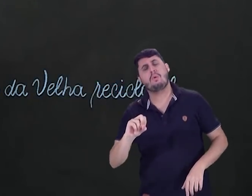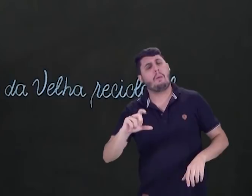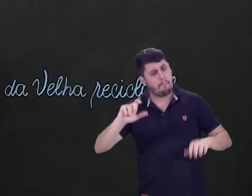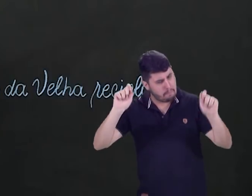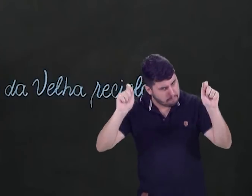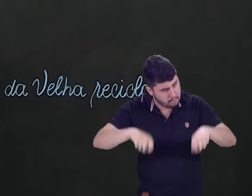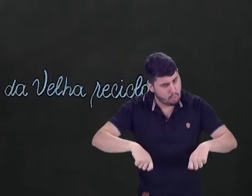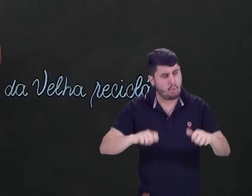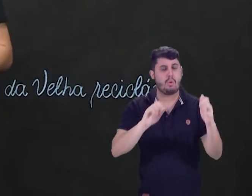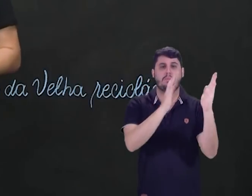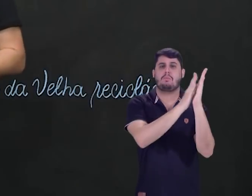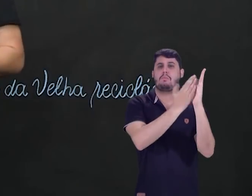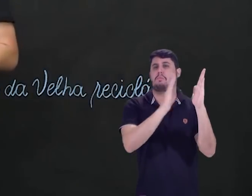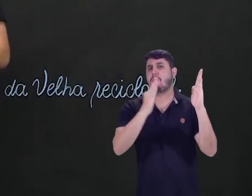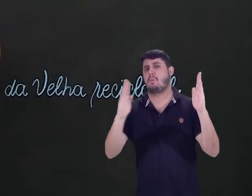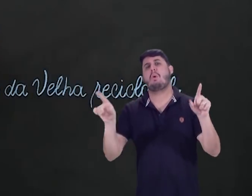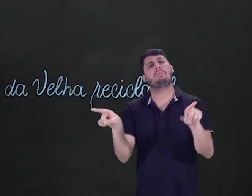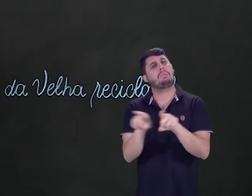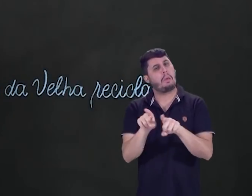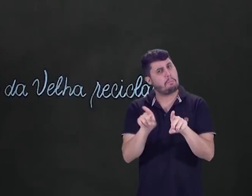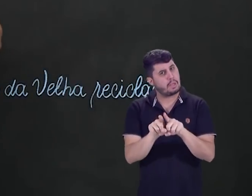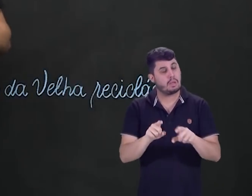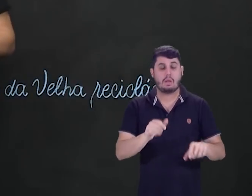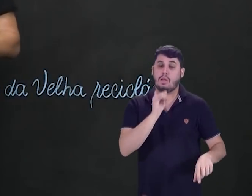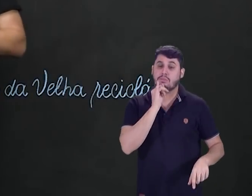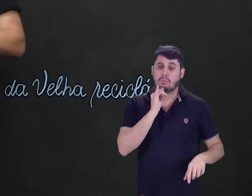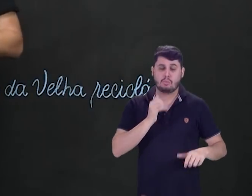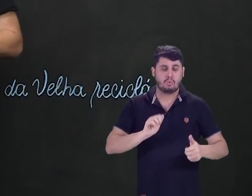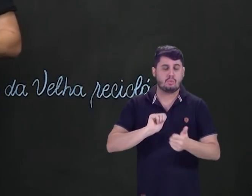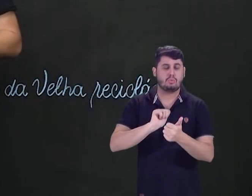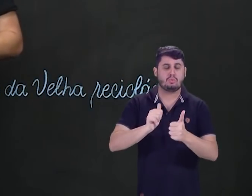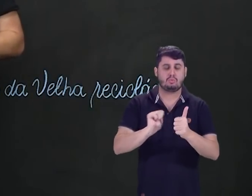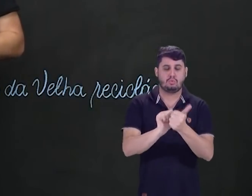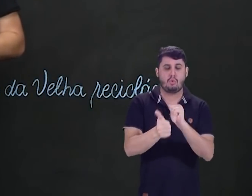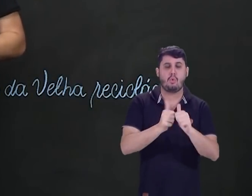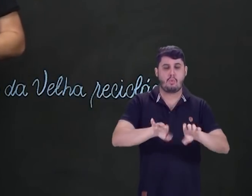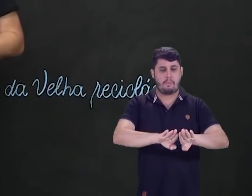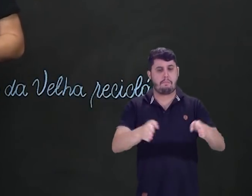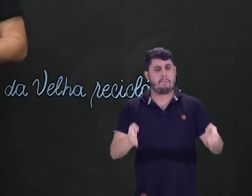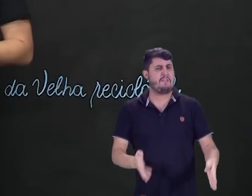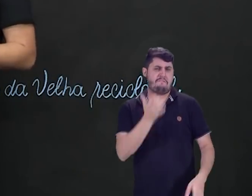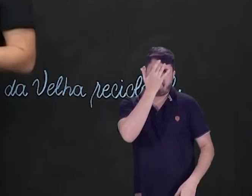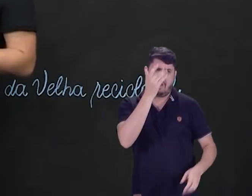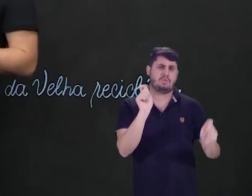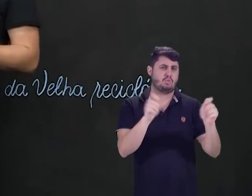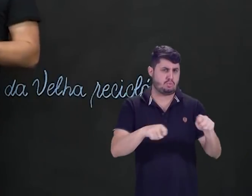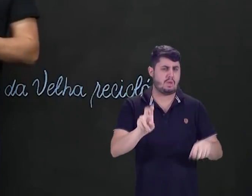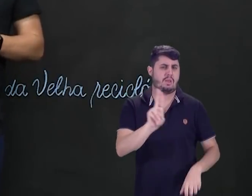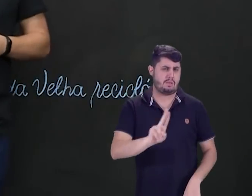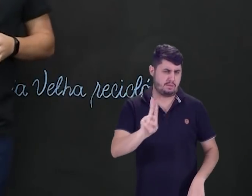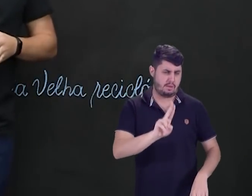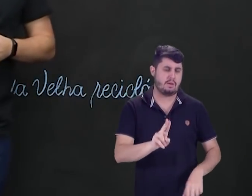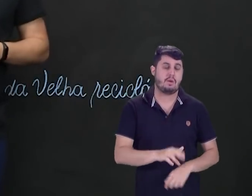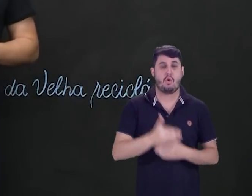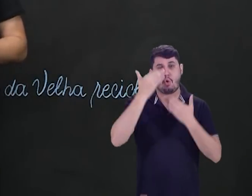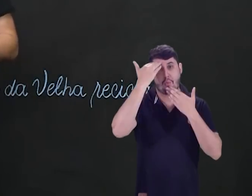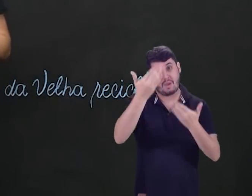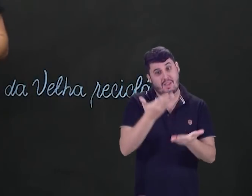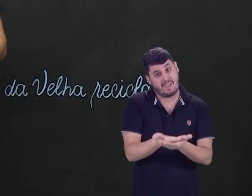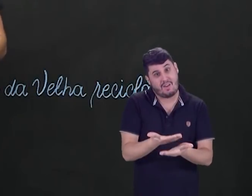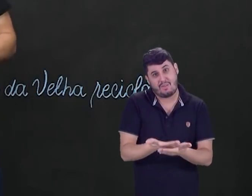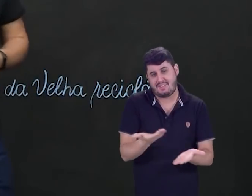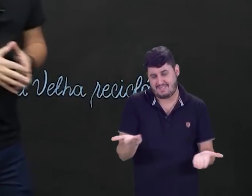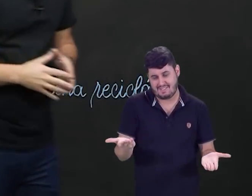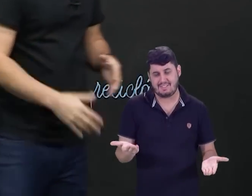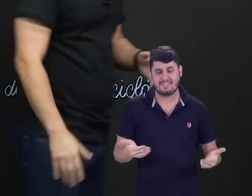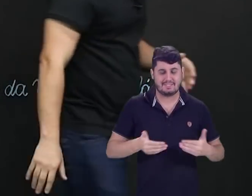biblioteca se a escola tiver. Então, são jogos de mesa, jogos fáceis de utilizar. Muito obrigado, essa foi a nossa aula, eu agradeço e